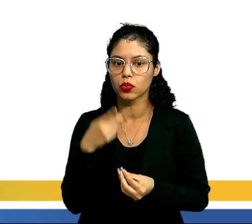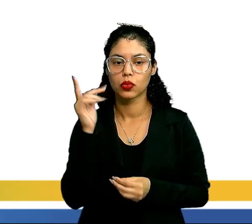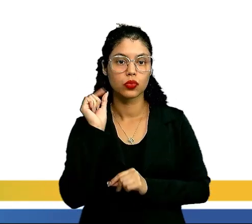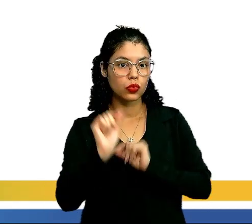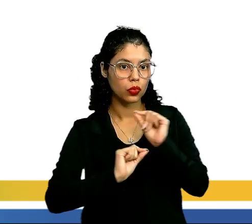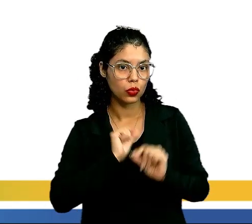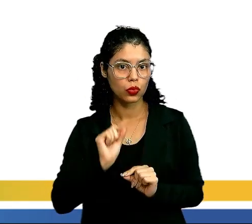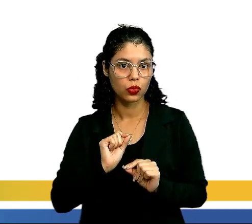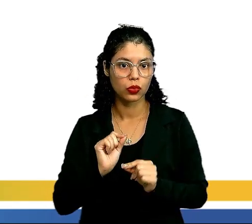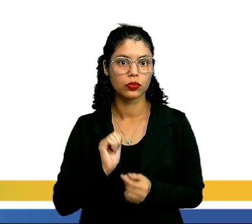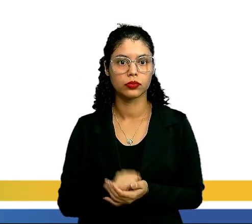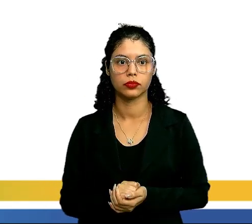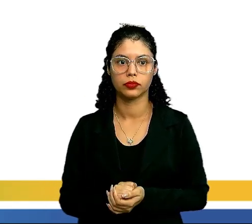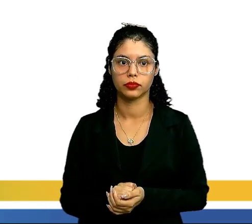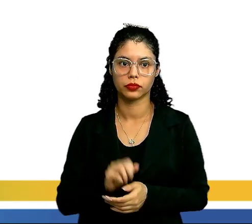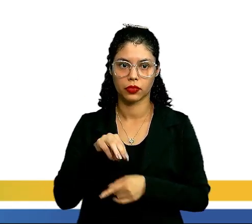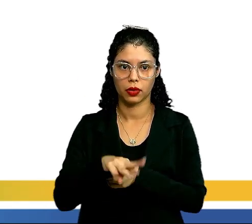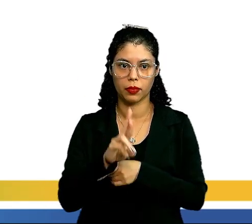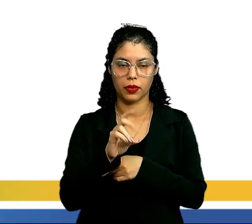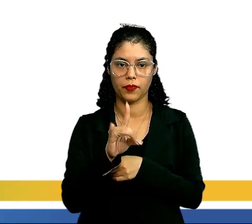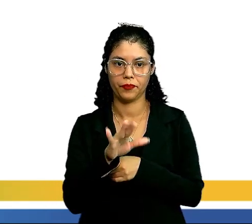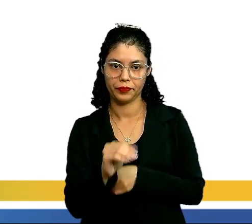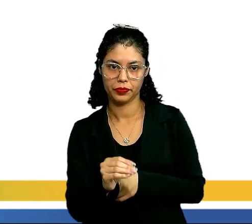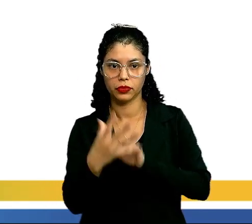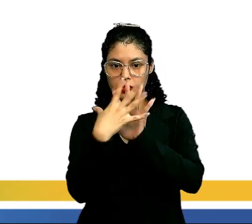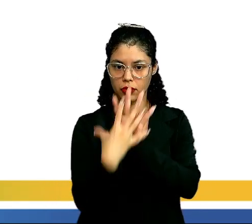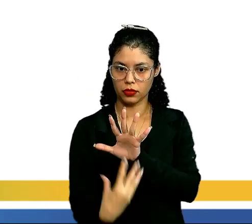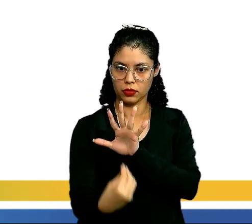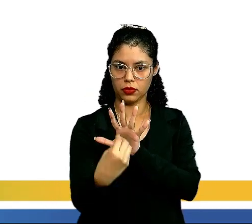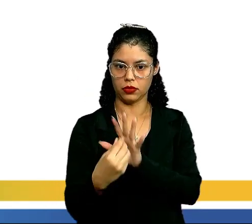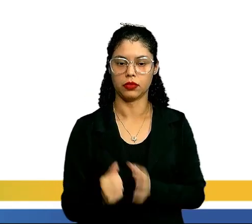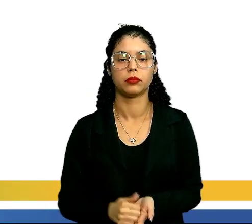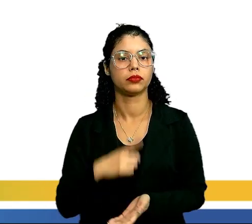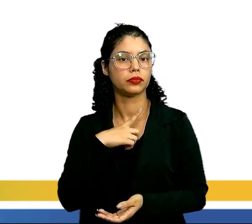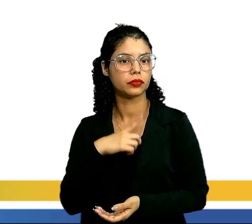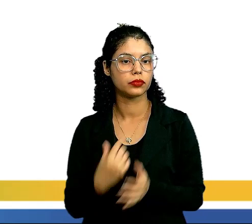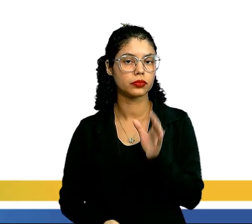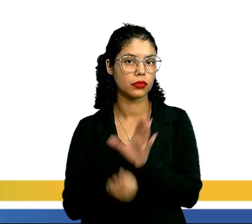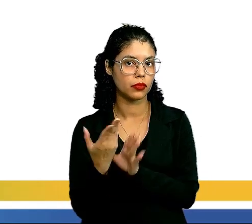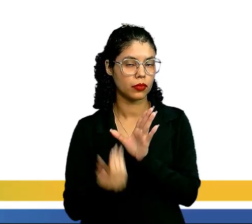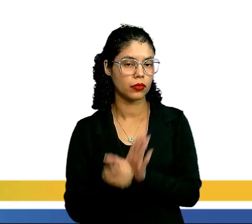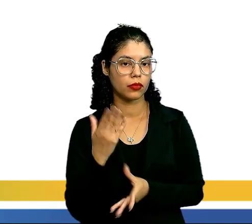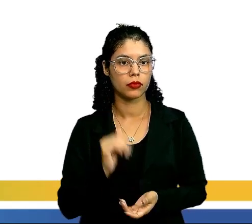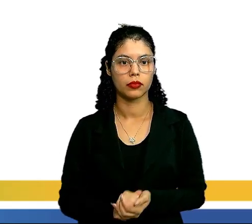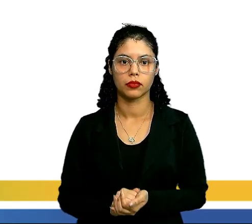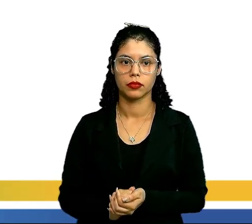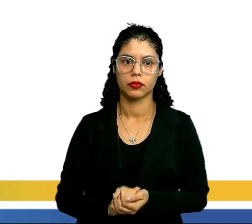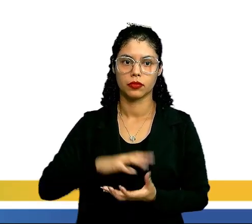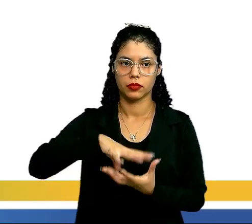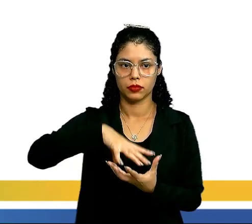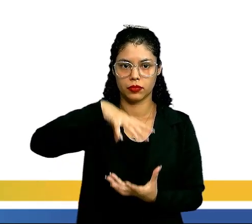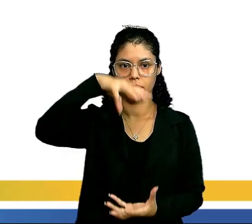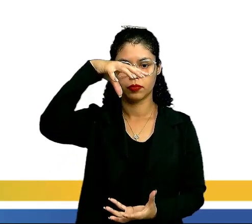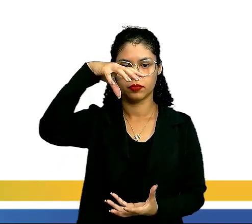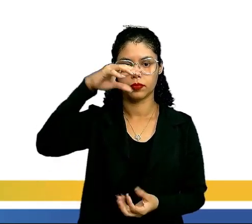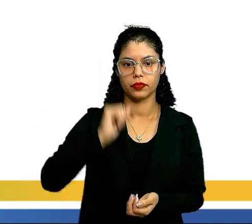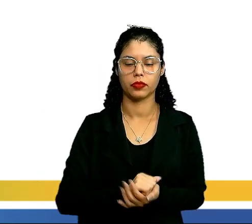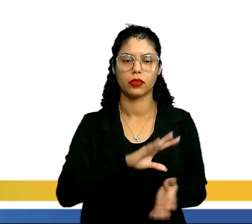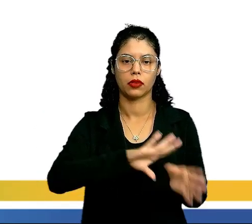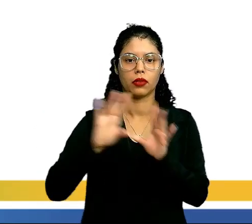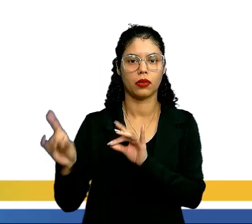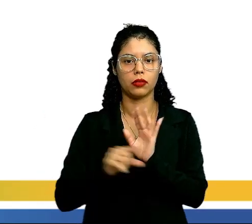da projeção de Mercator. Como eu disse, a projeção de Mercator é uma projeção do tipo cilíndrica, ela